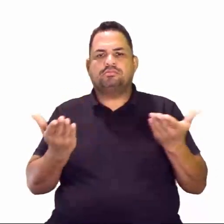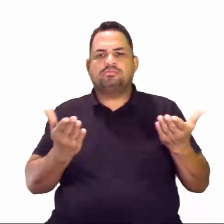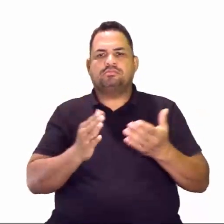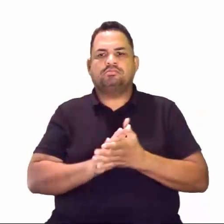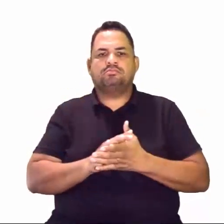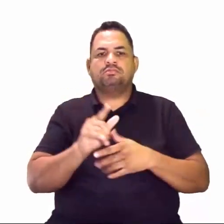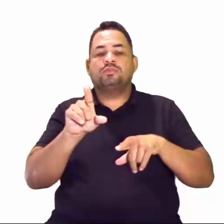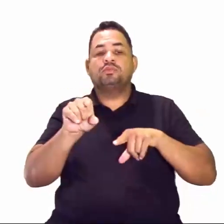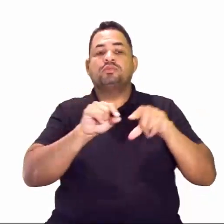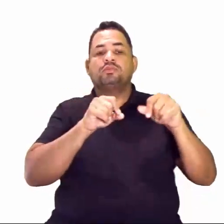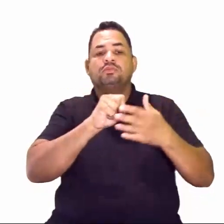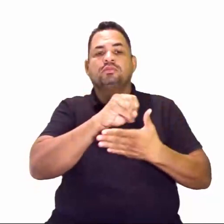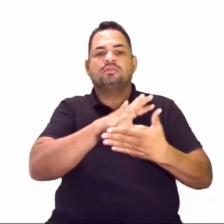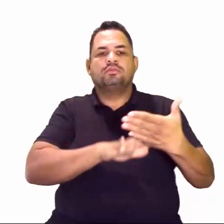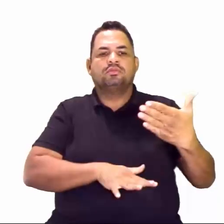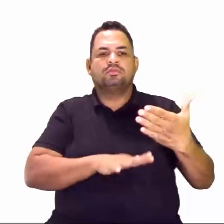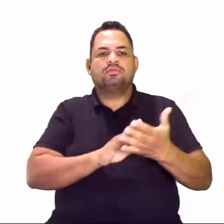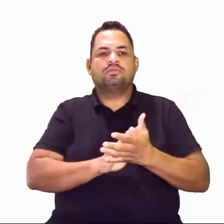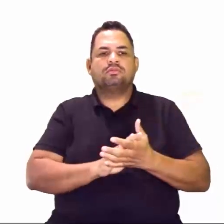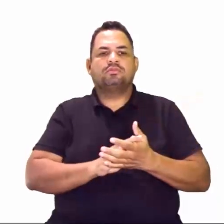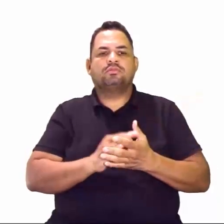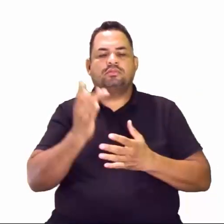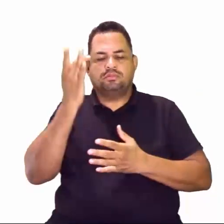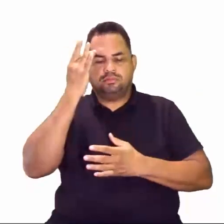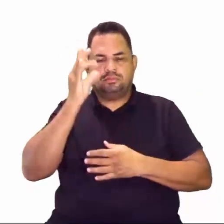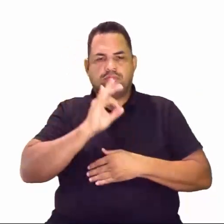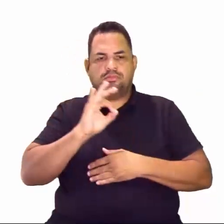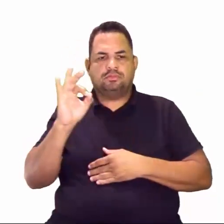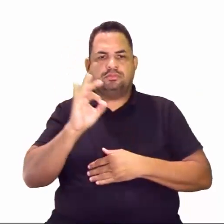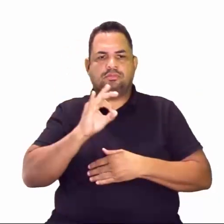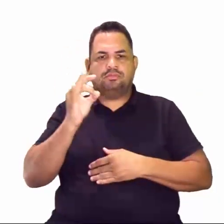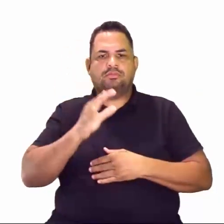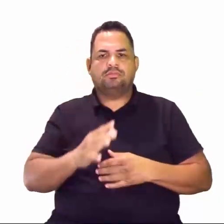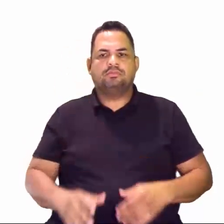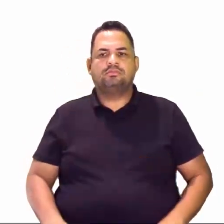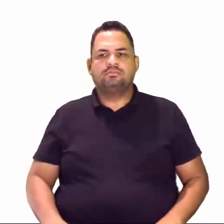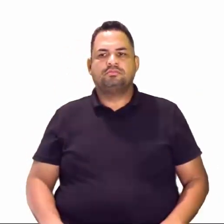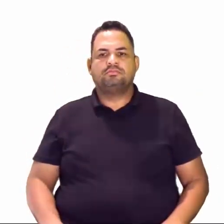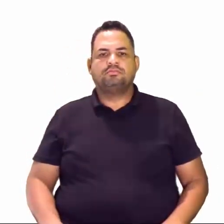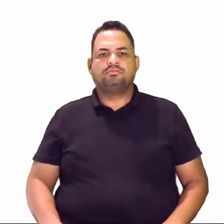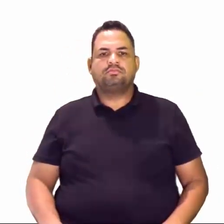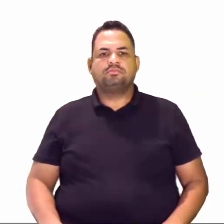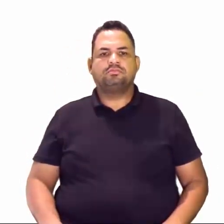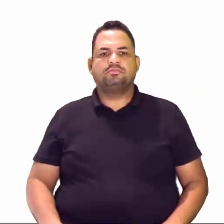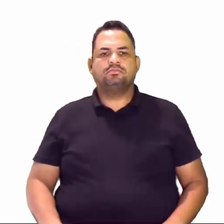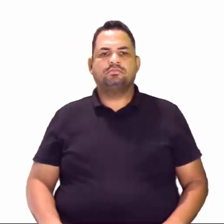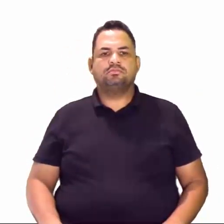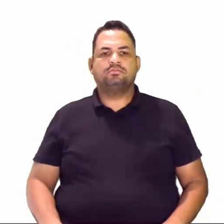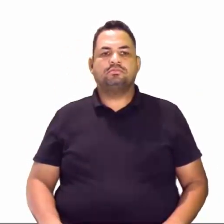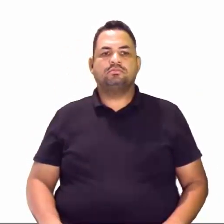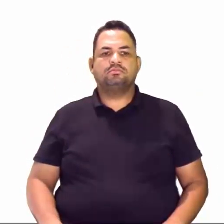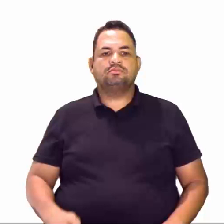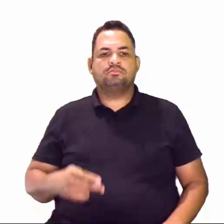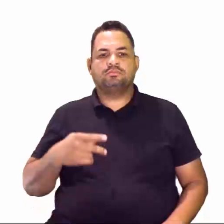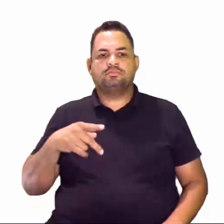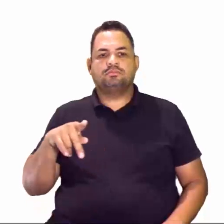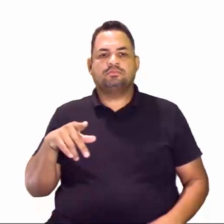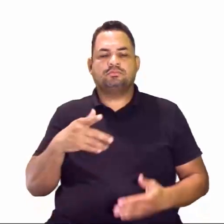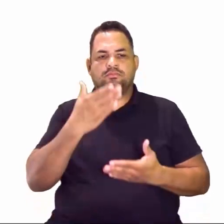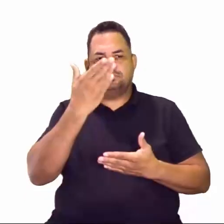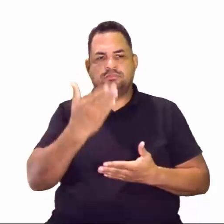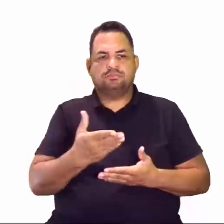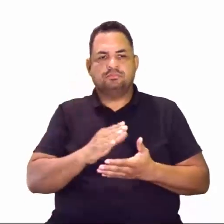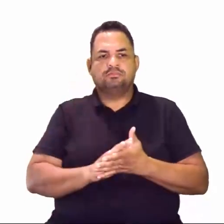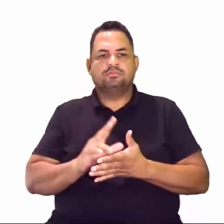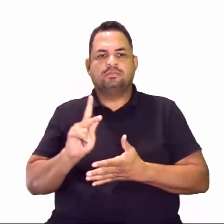que corresponde à fórmula percentual da água oxigenada. Então, para isso, na água